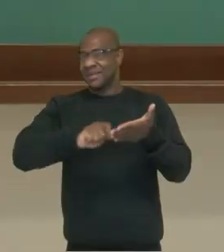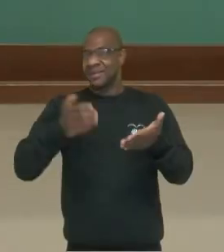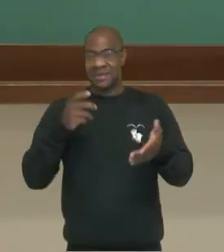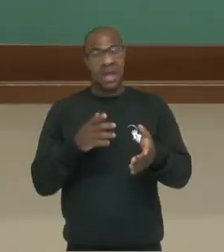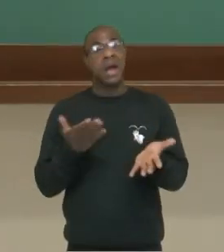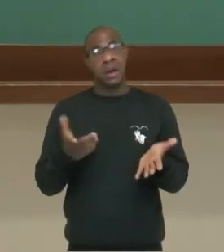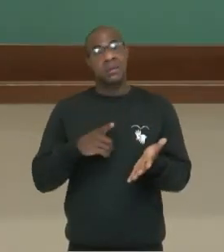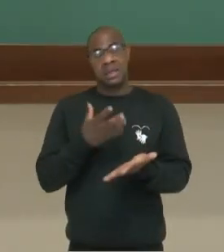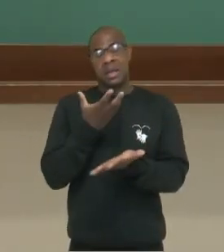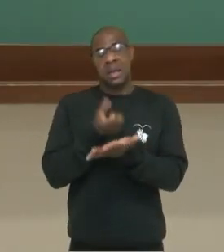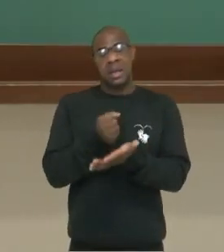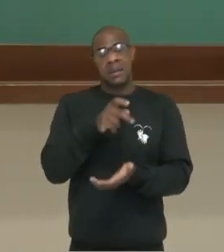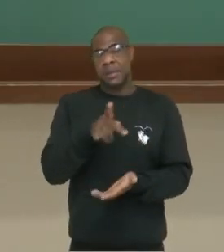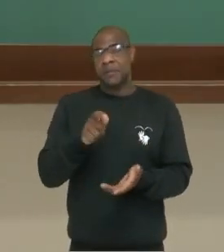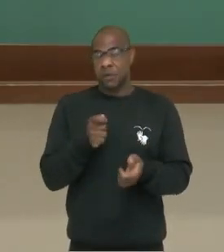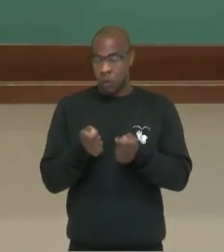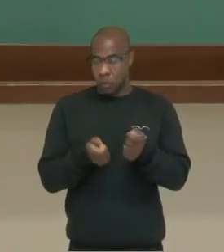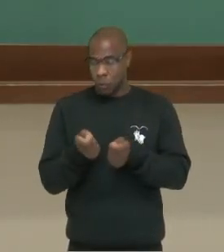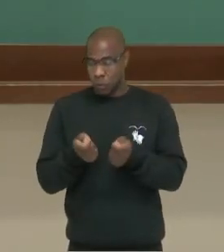controlam